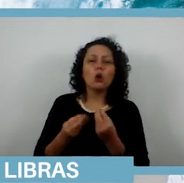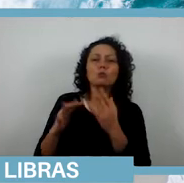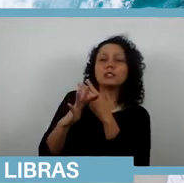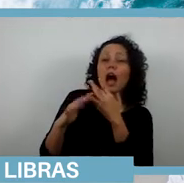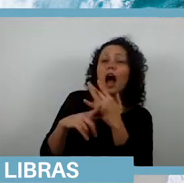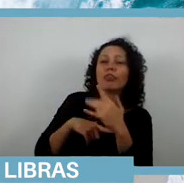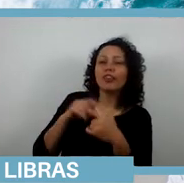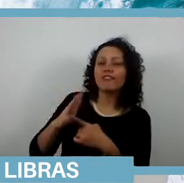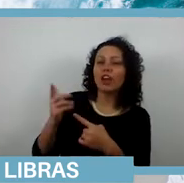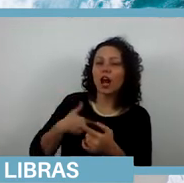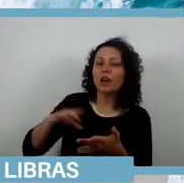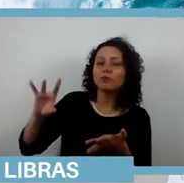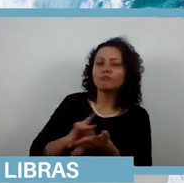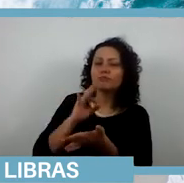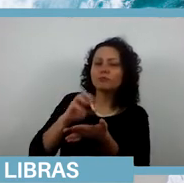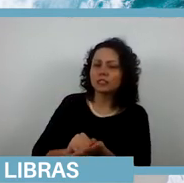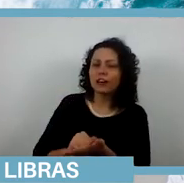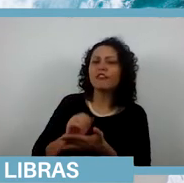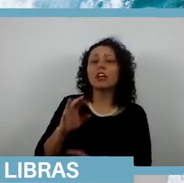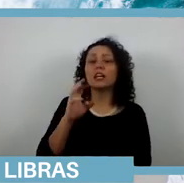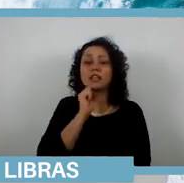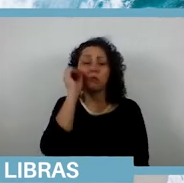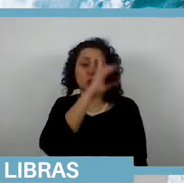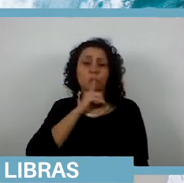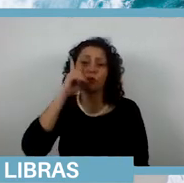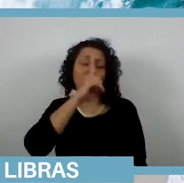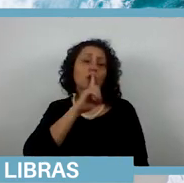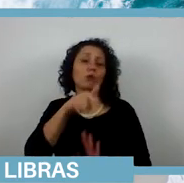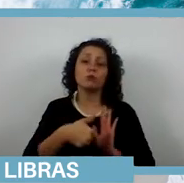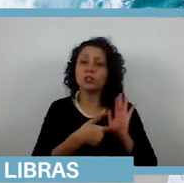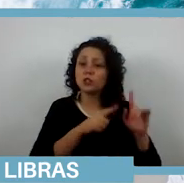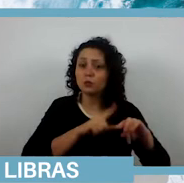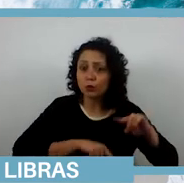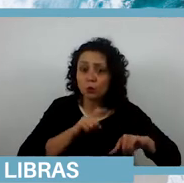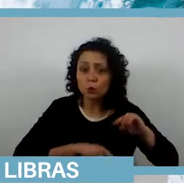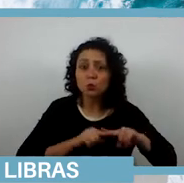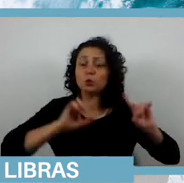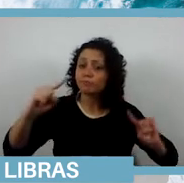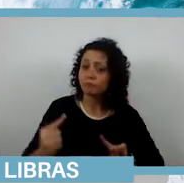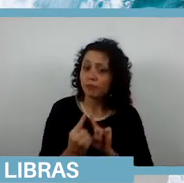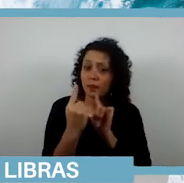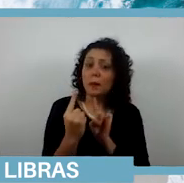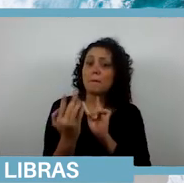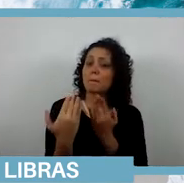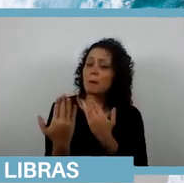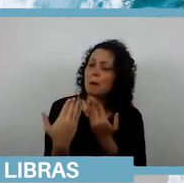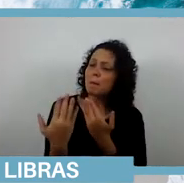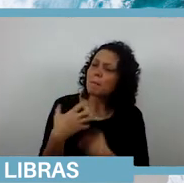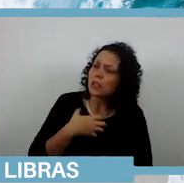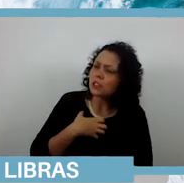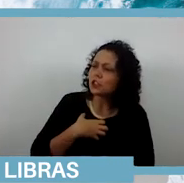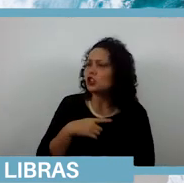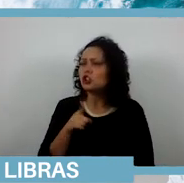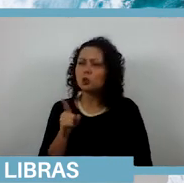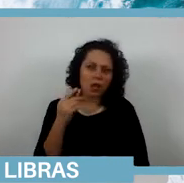fui lá passar né o final de semana expondo os produtos conversando com as pessoas sentindo ele a reação delas